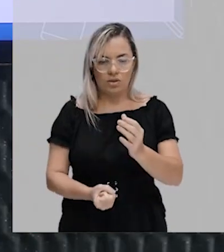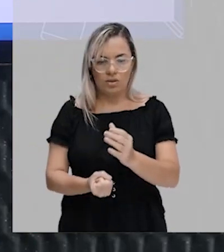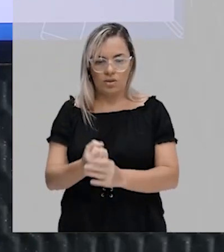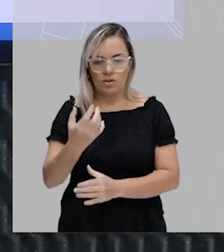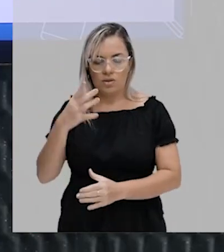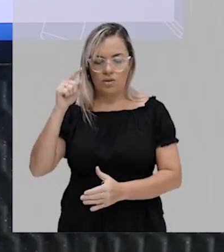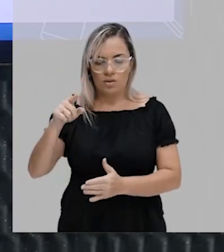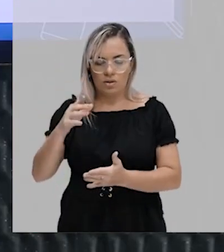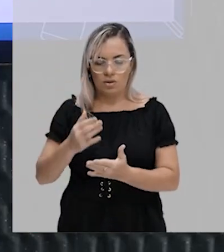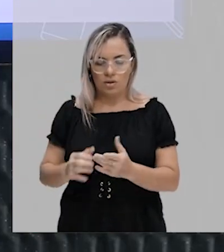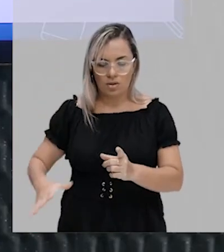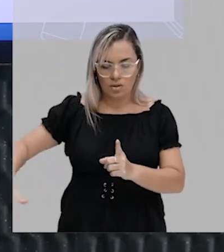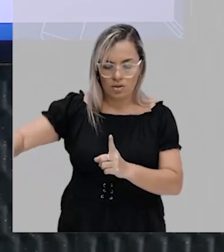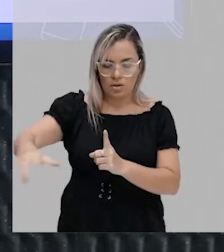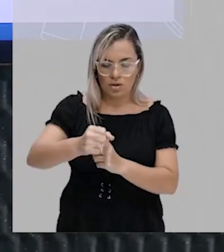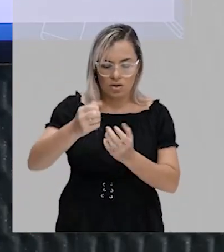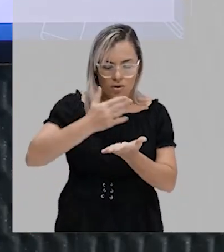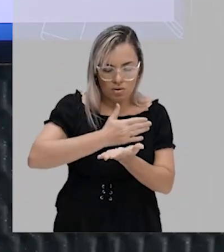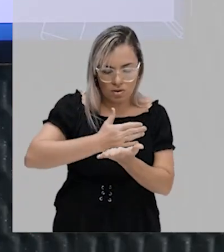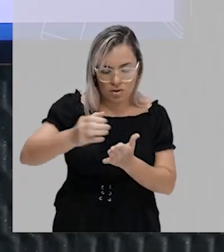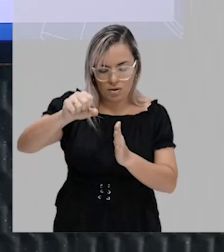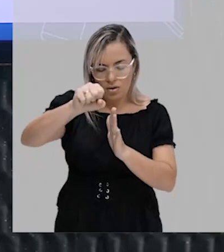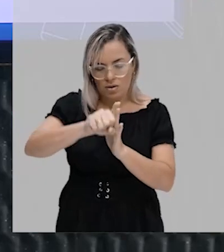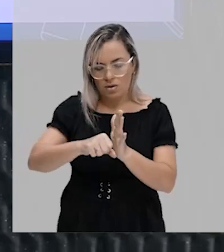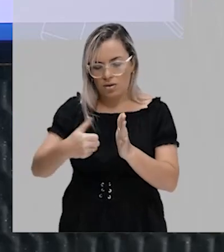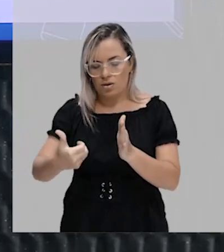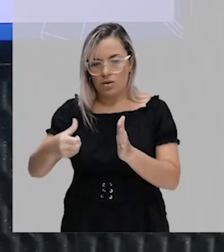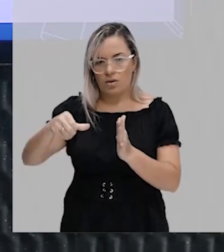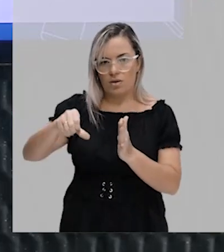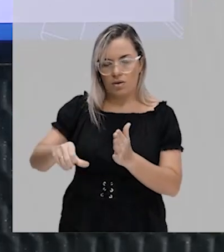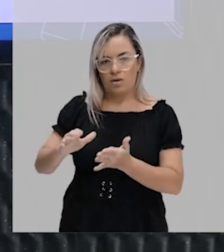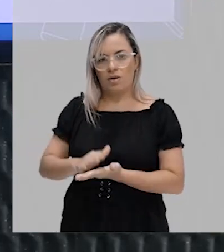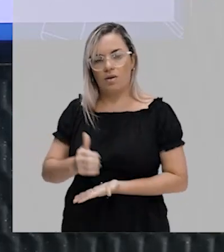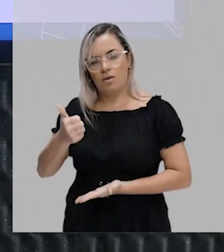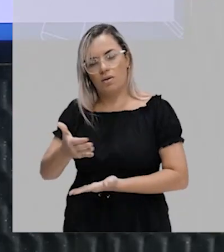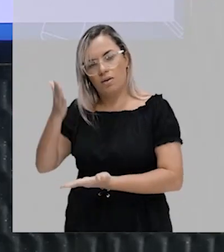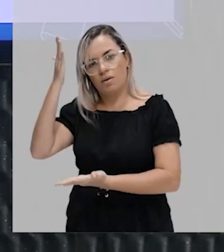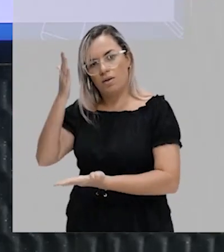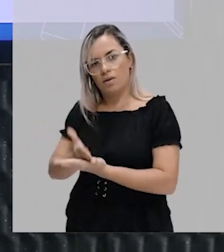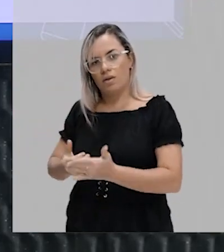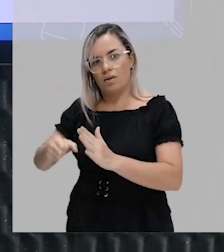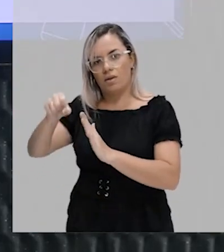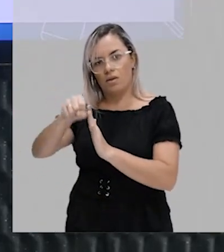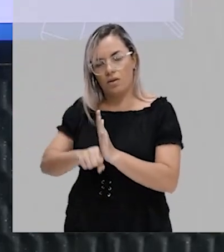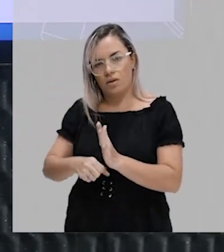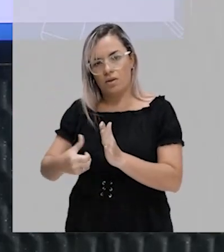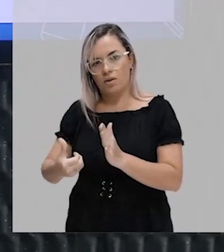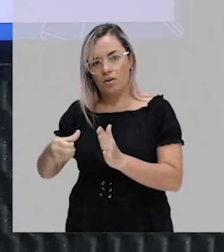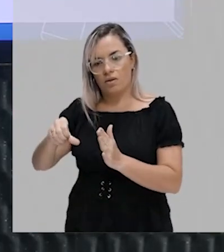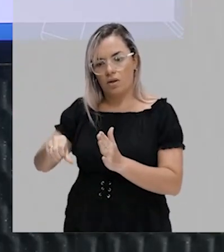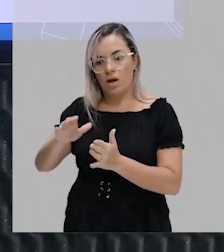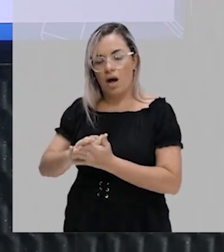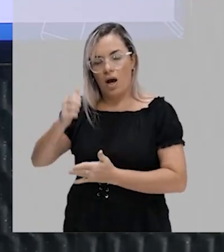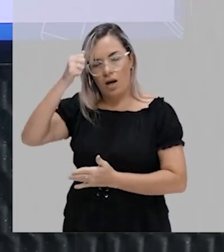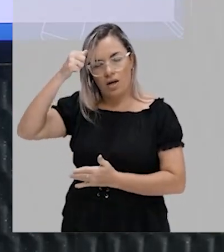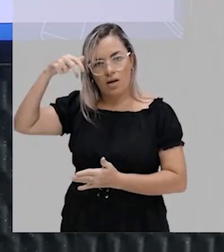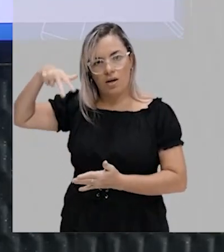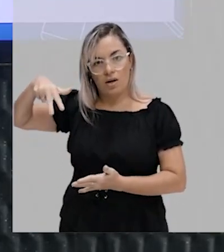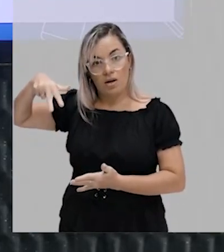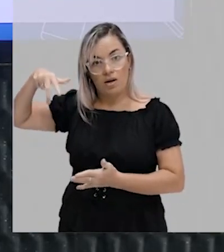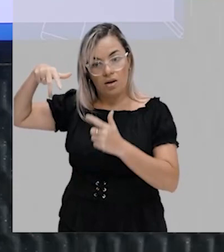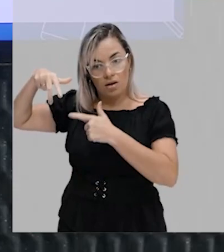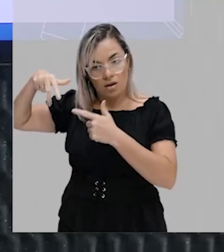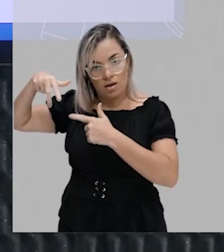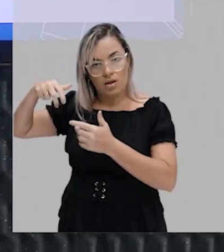do começo do século XIX, da primeira metade do século XIX, ainda com Augusto Comte. O que Durkheim